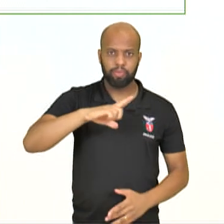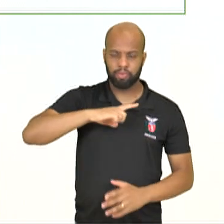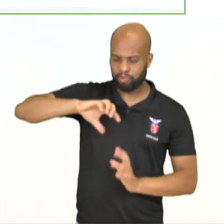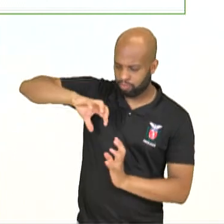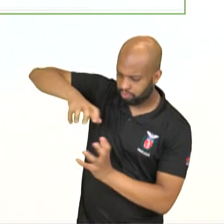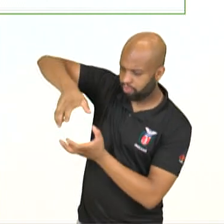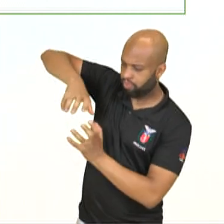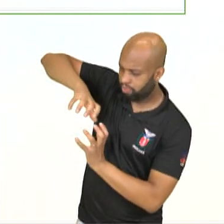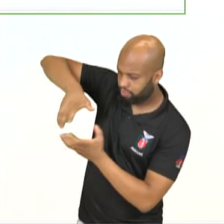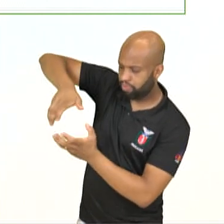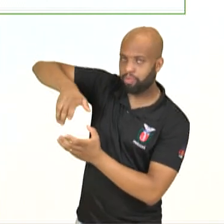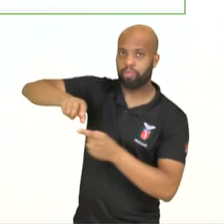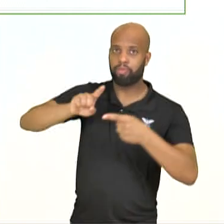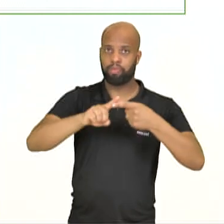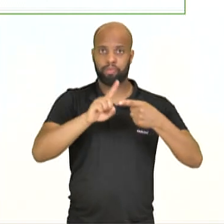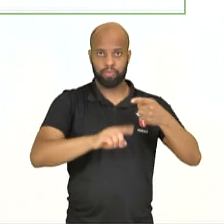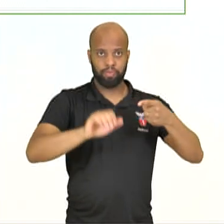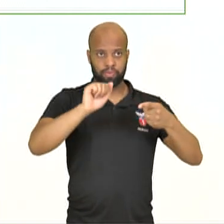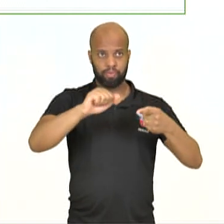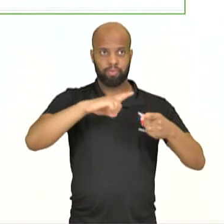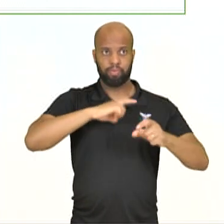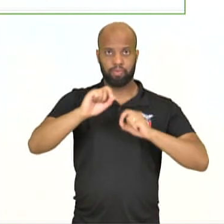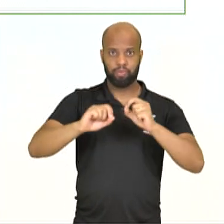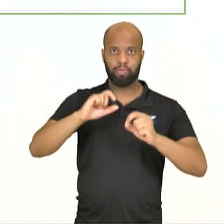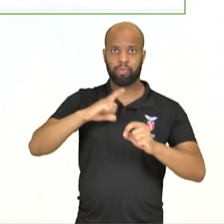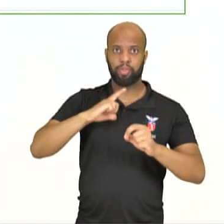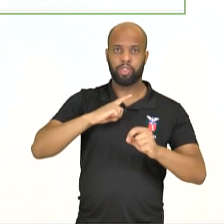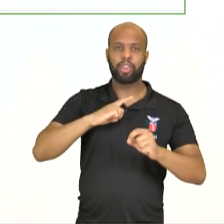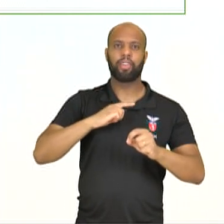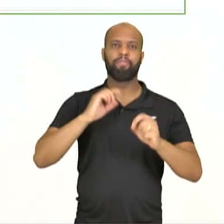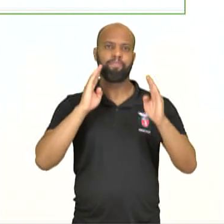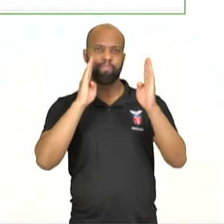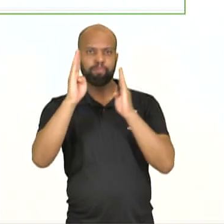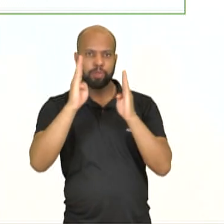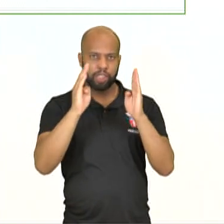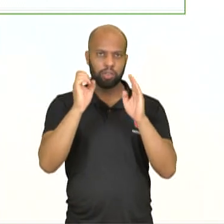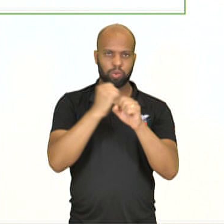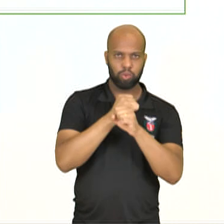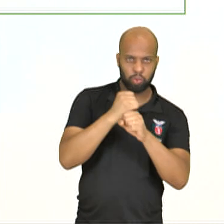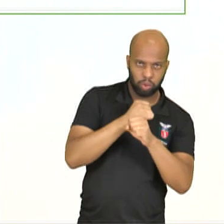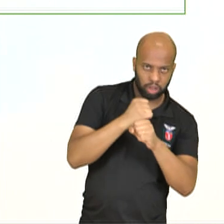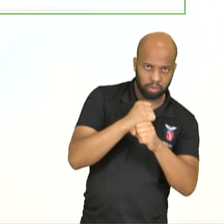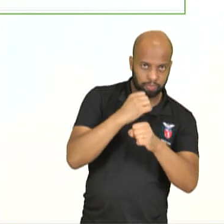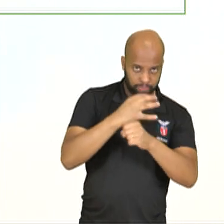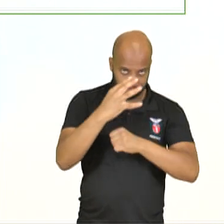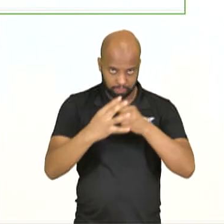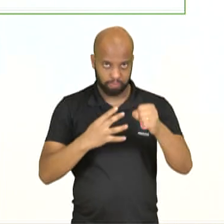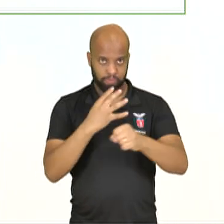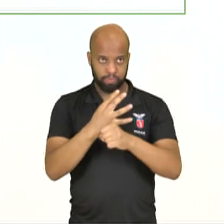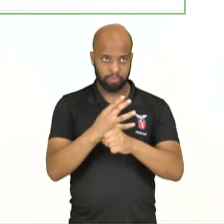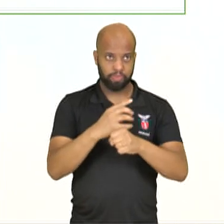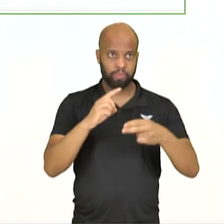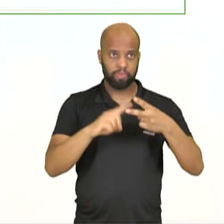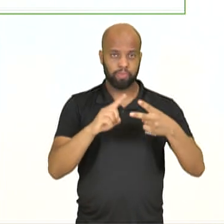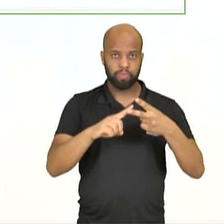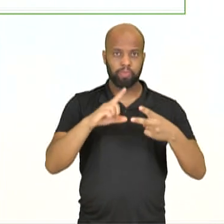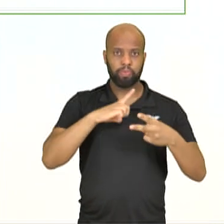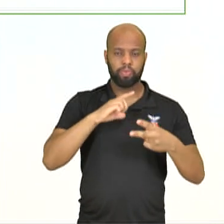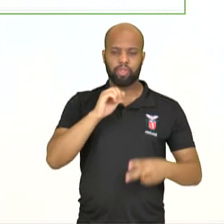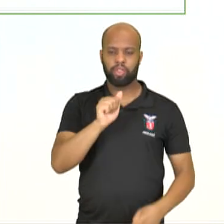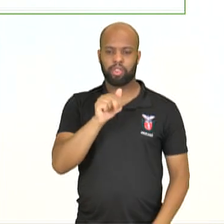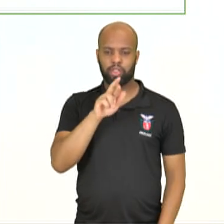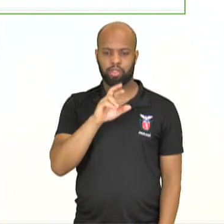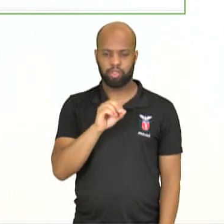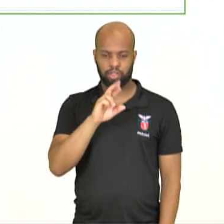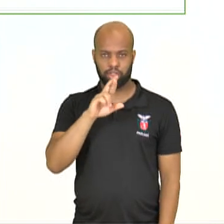nosso planeta? Letra A, ocorrência das estações do ano. Letra B, ocorrência da aurora austral. Ou letra